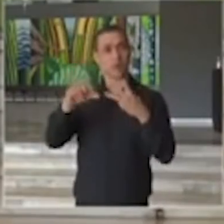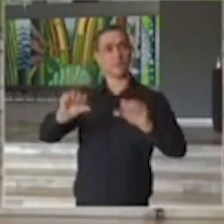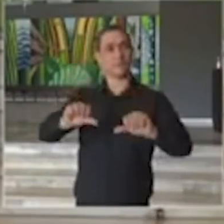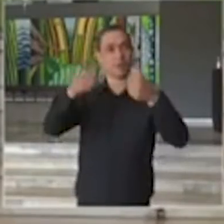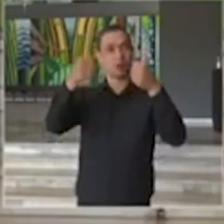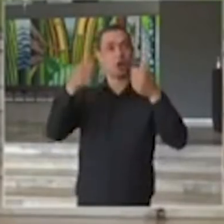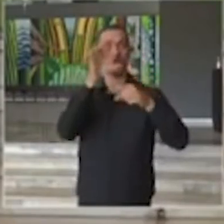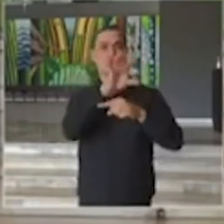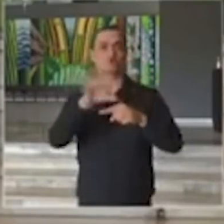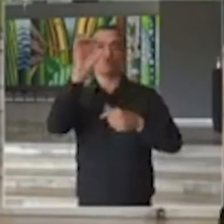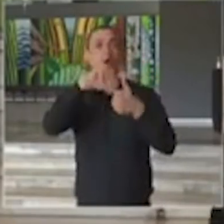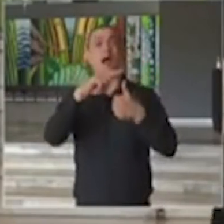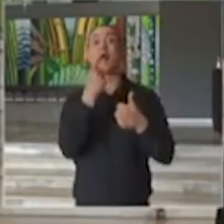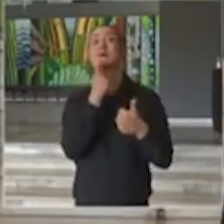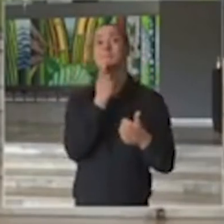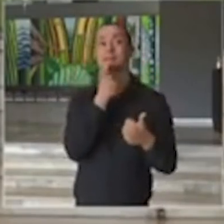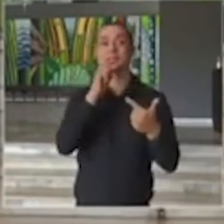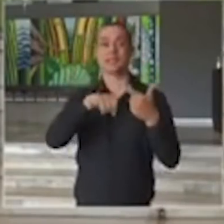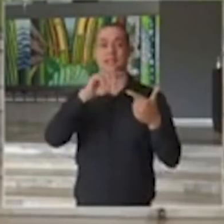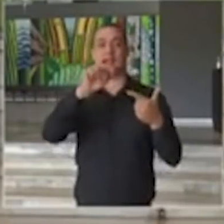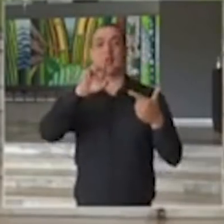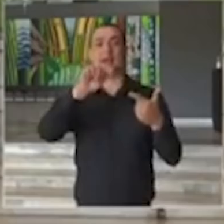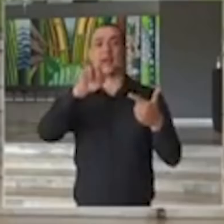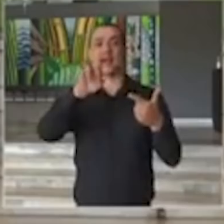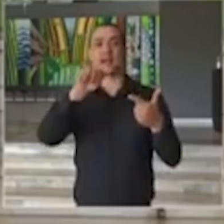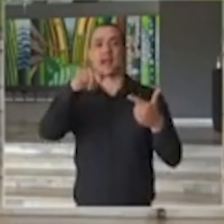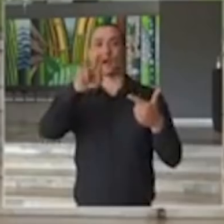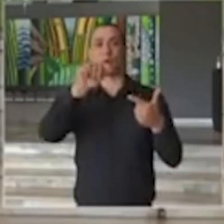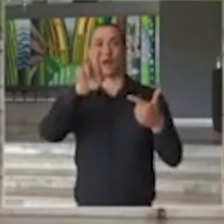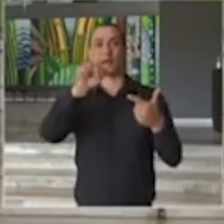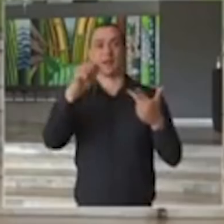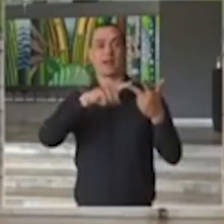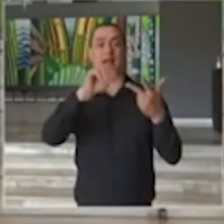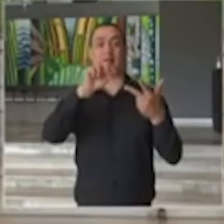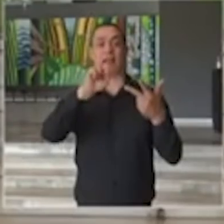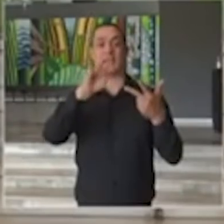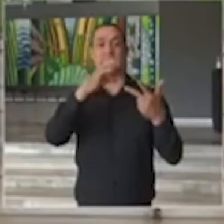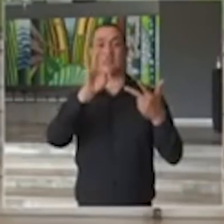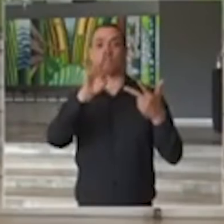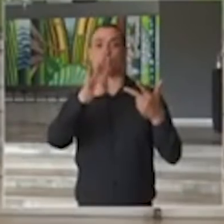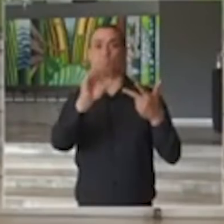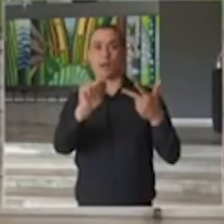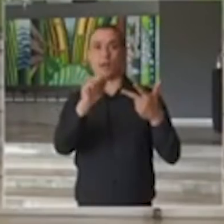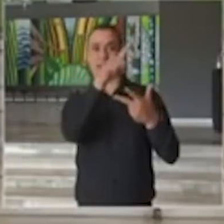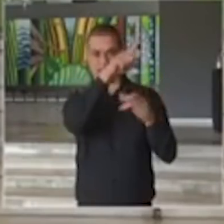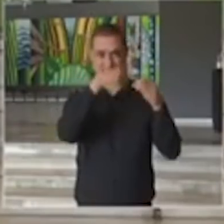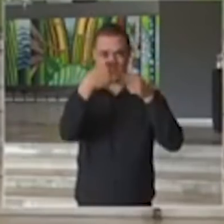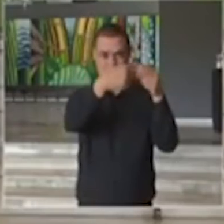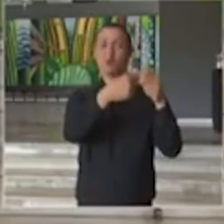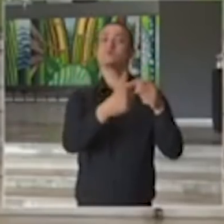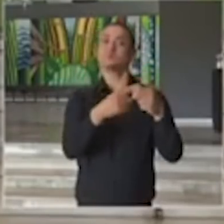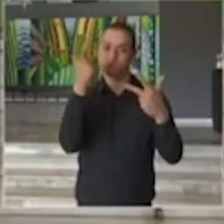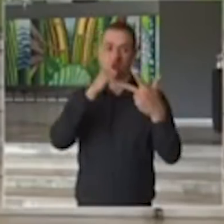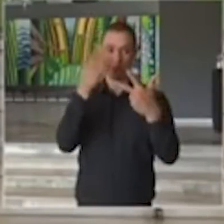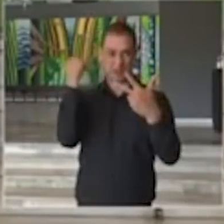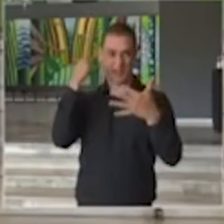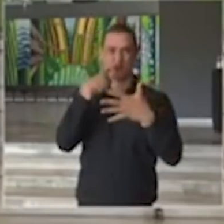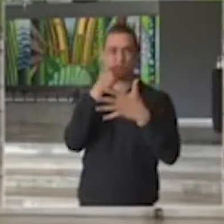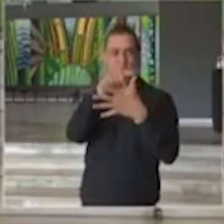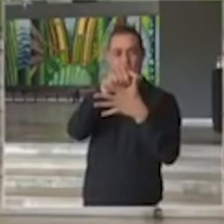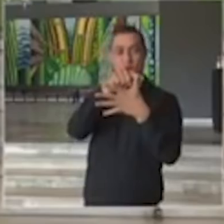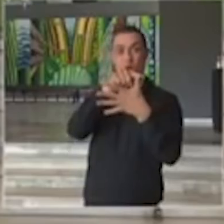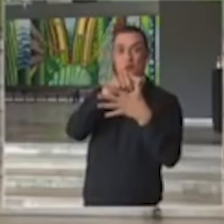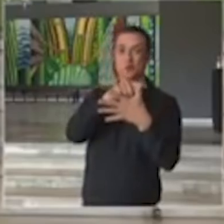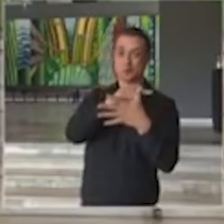nos índices as regiões de campinas araraquara e araçatuba no interior de são paulo conseguiram evoluir